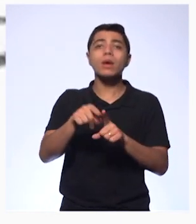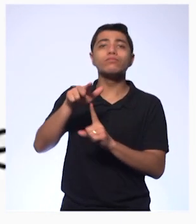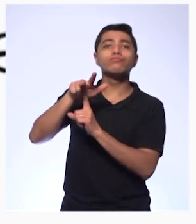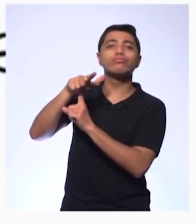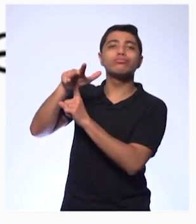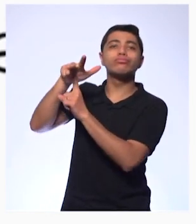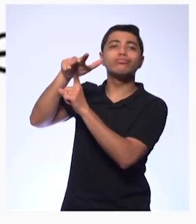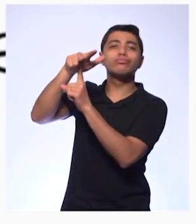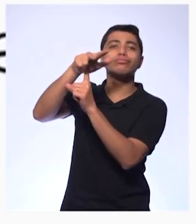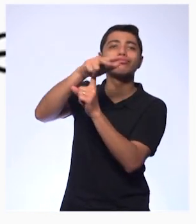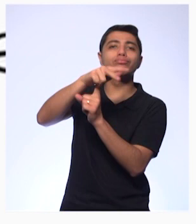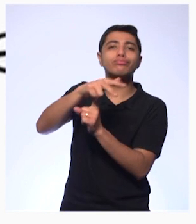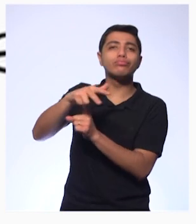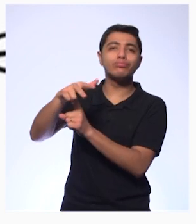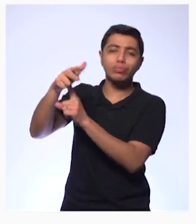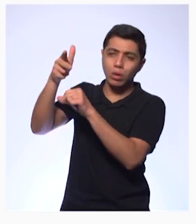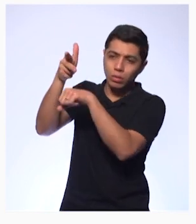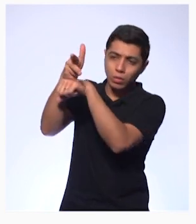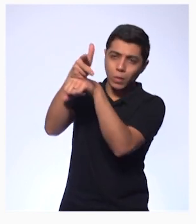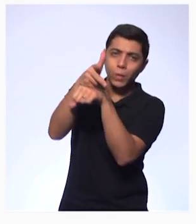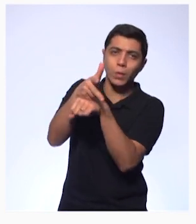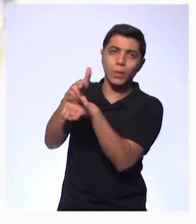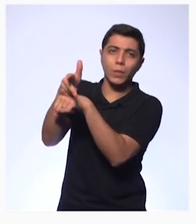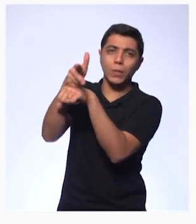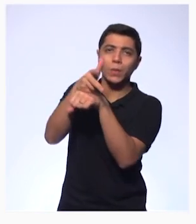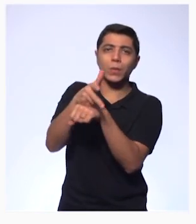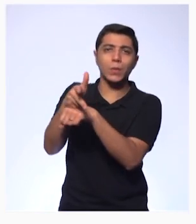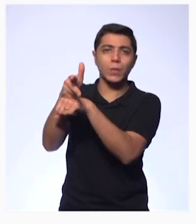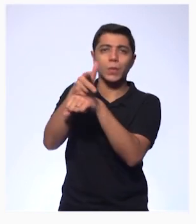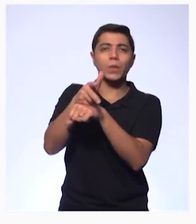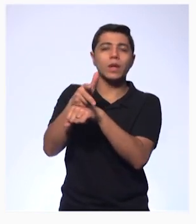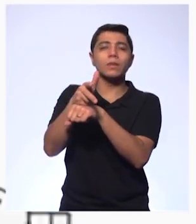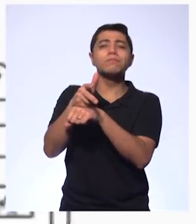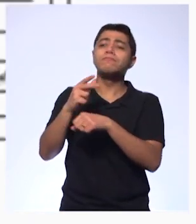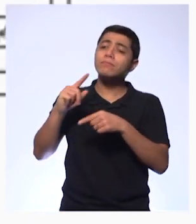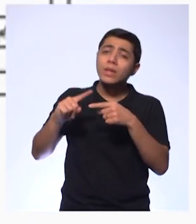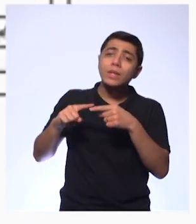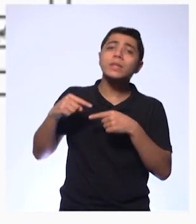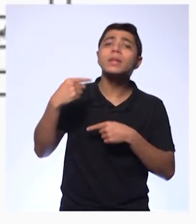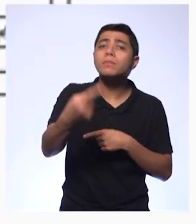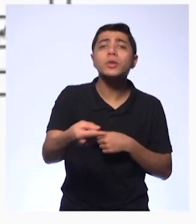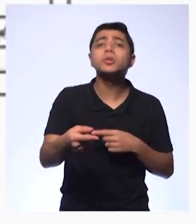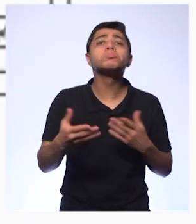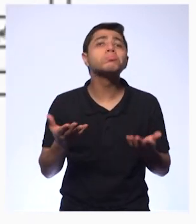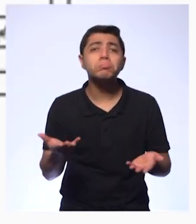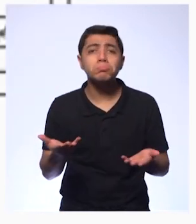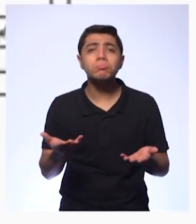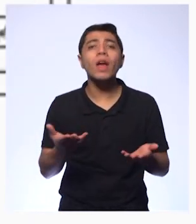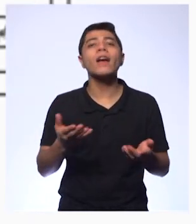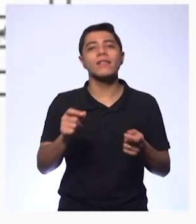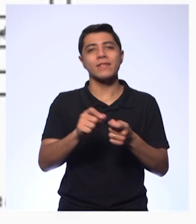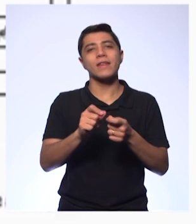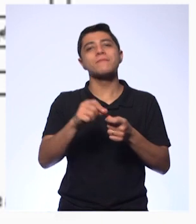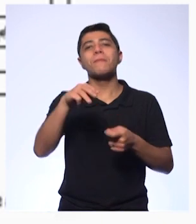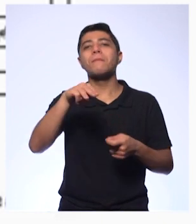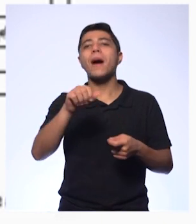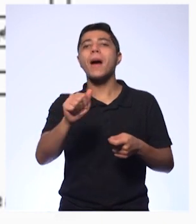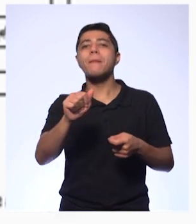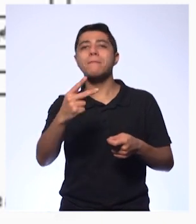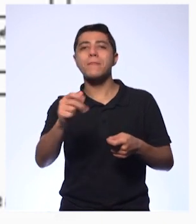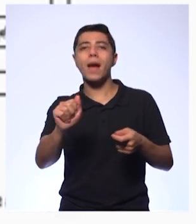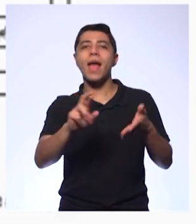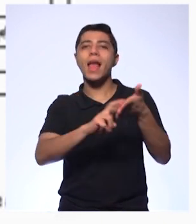helicópteros. E depois, o que acontece? Para cada área identificada, é gerado um relatório com mapas e fotos,